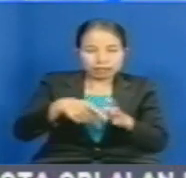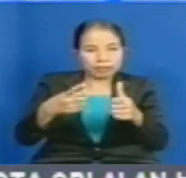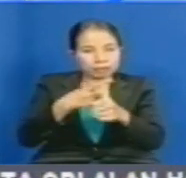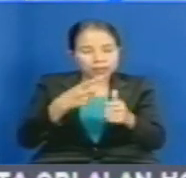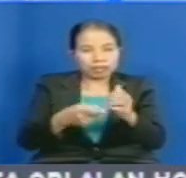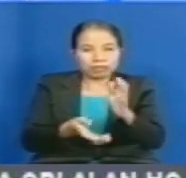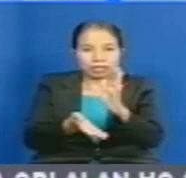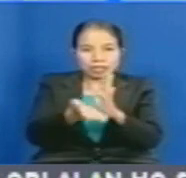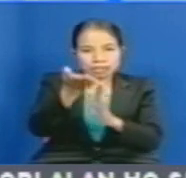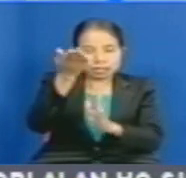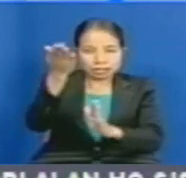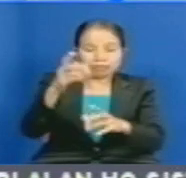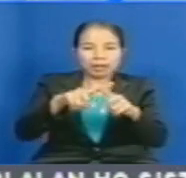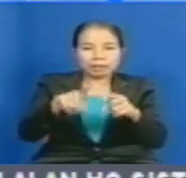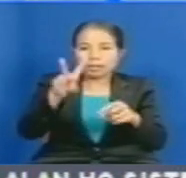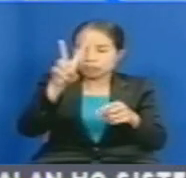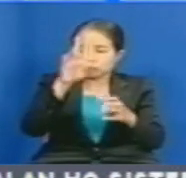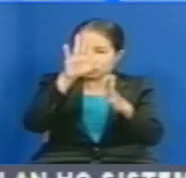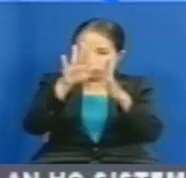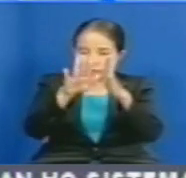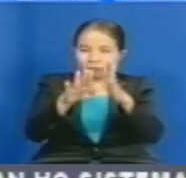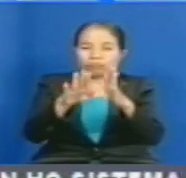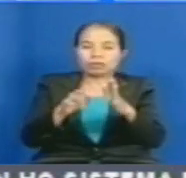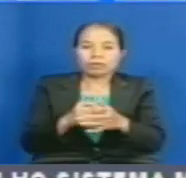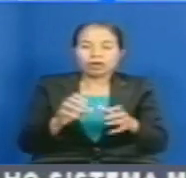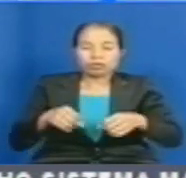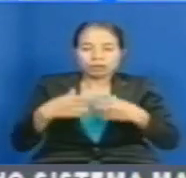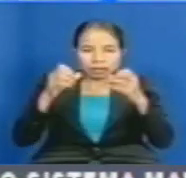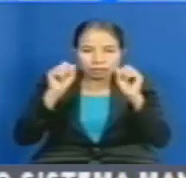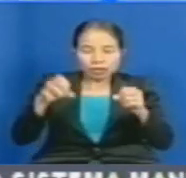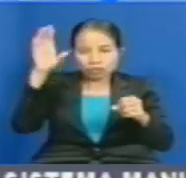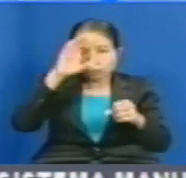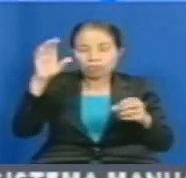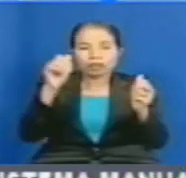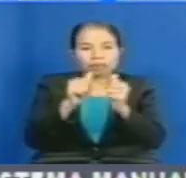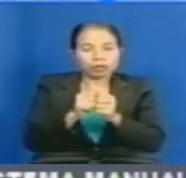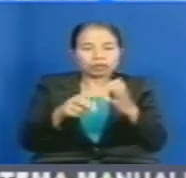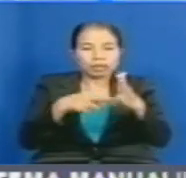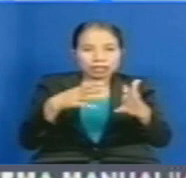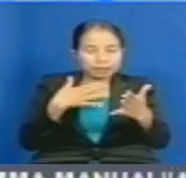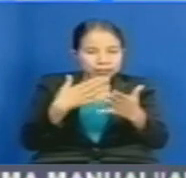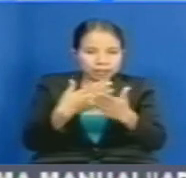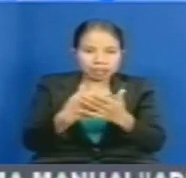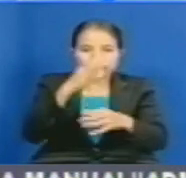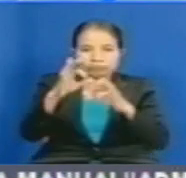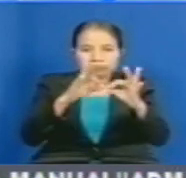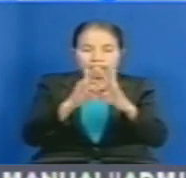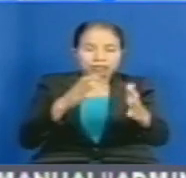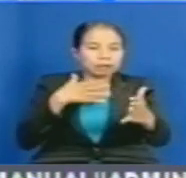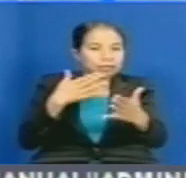ia segundo tu antau wensa bele buka hamotuk medida nebe mak mais efektivo lori garanti dia